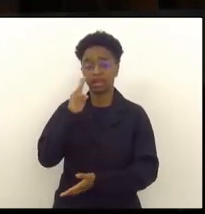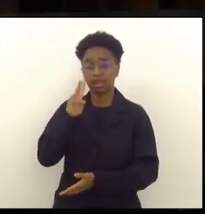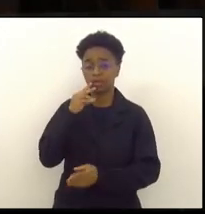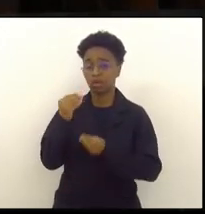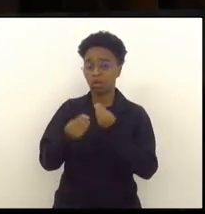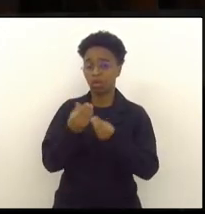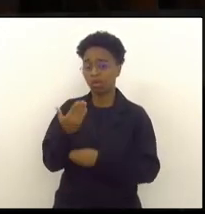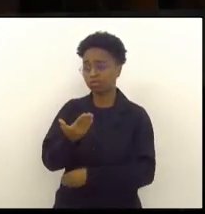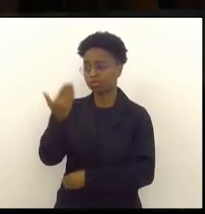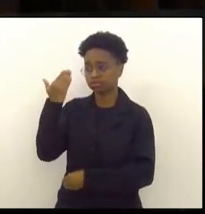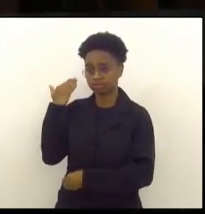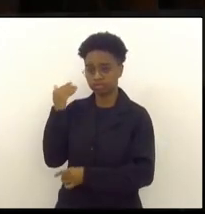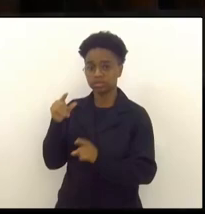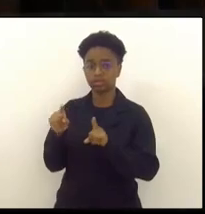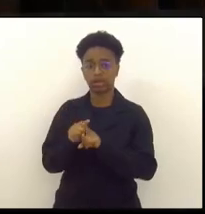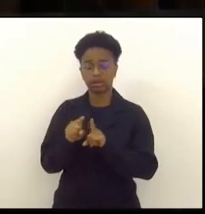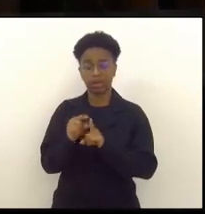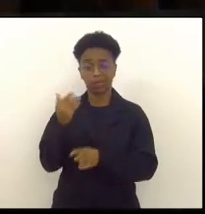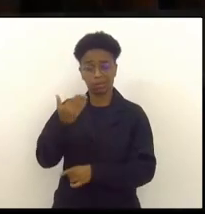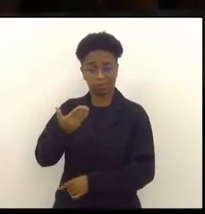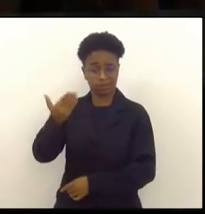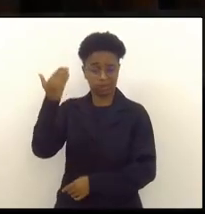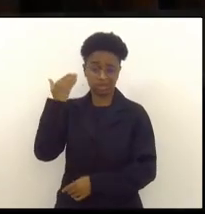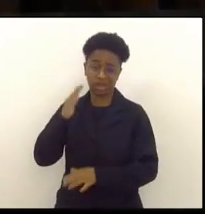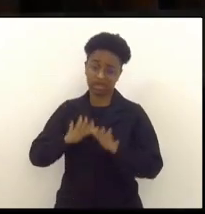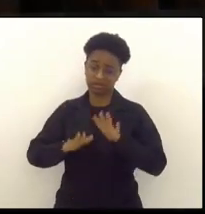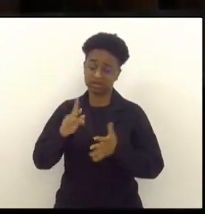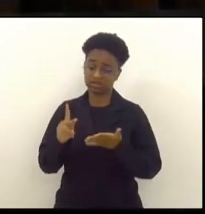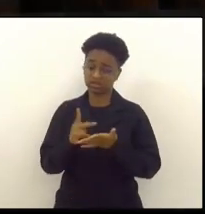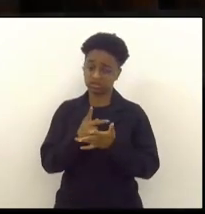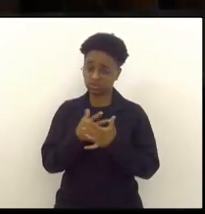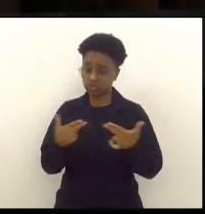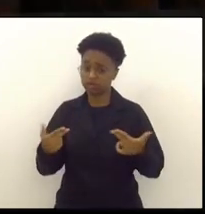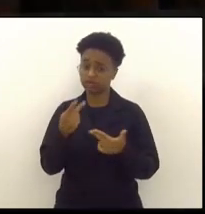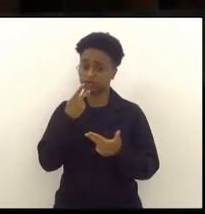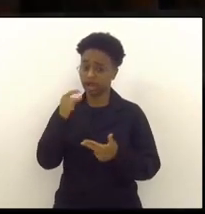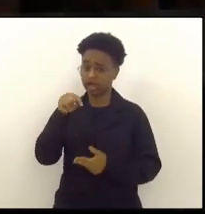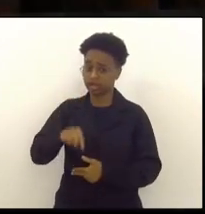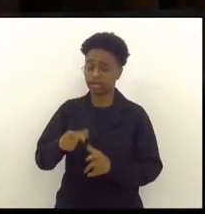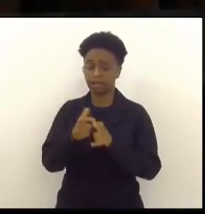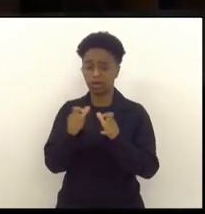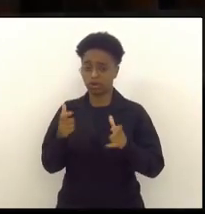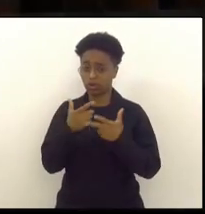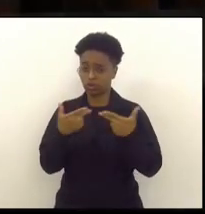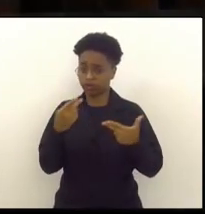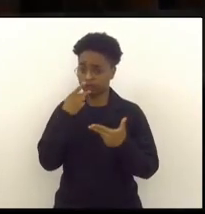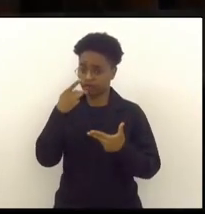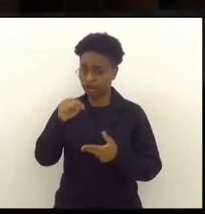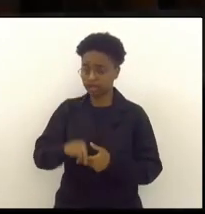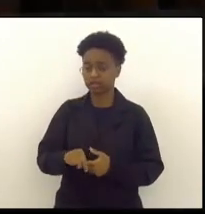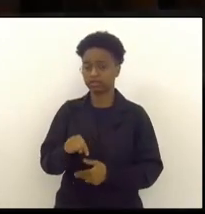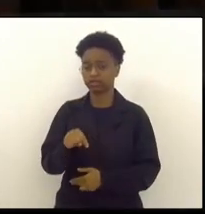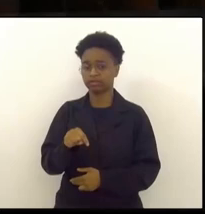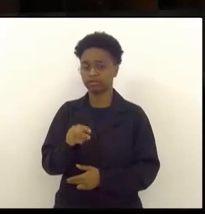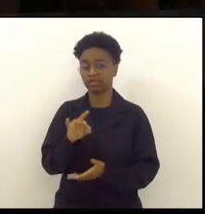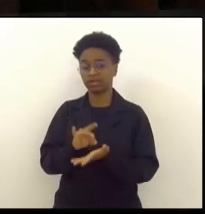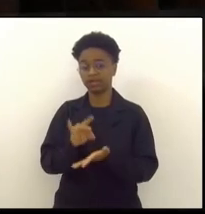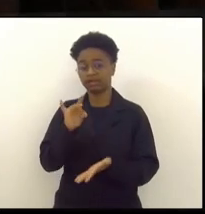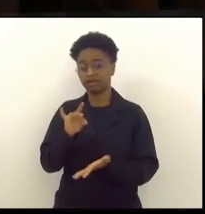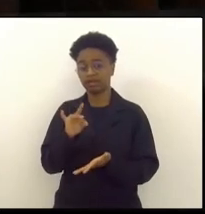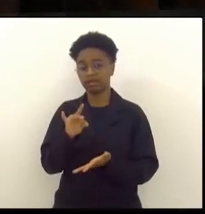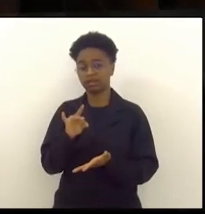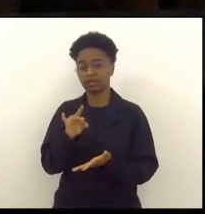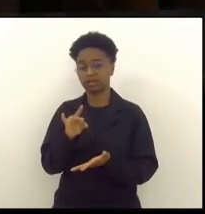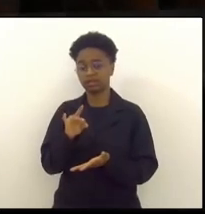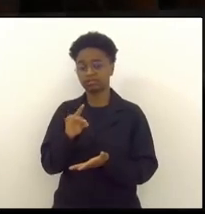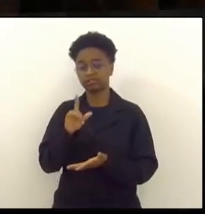origem, e essa origem, apesar de algumas coisas que são ditas aqui, a grande maioria das coisas que são ditas aqui, na realidade, elas